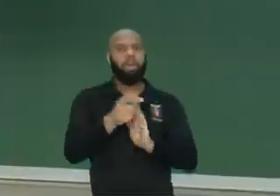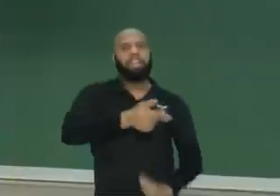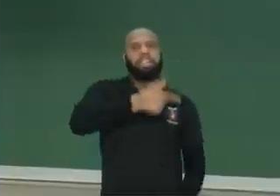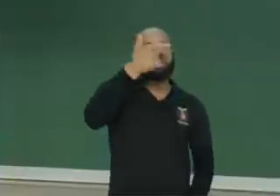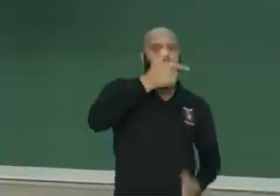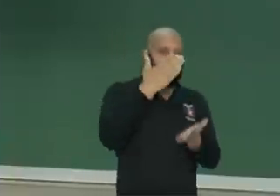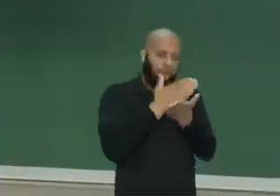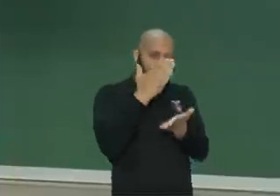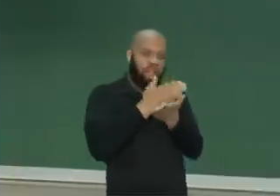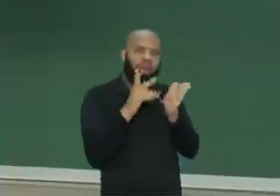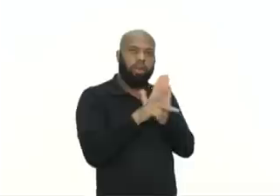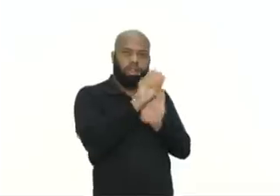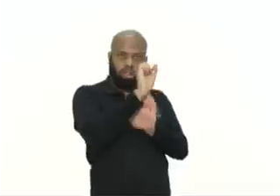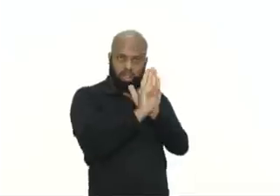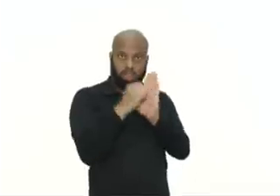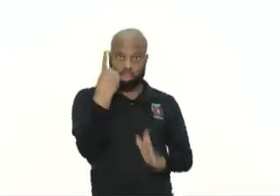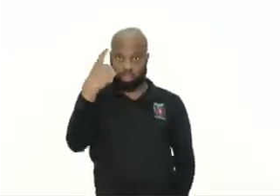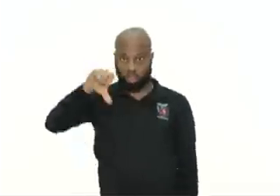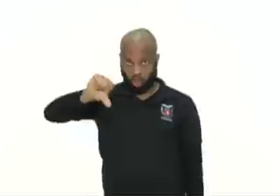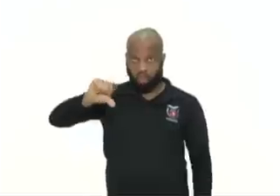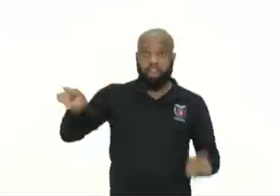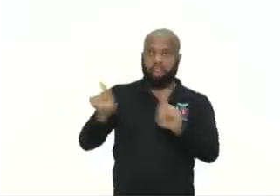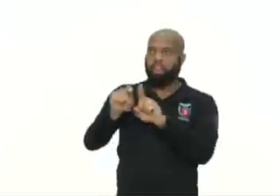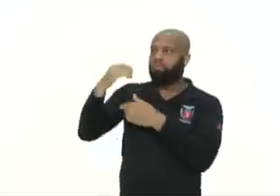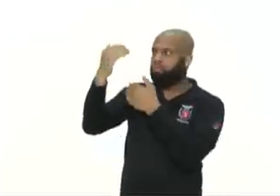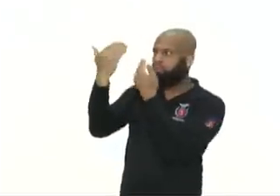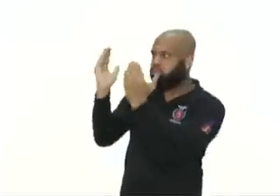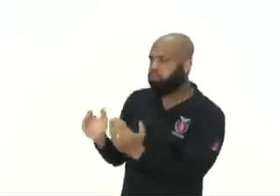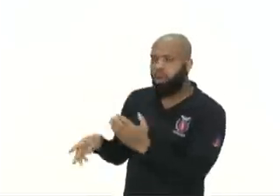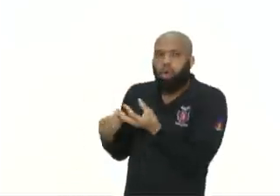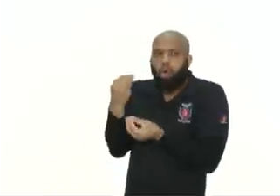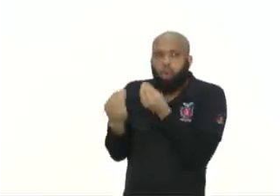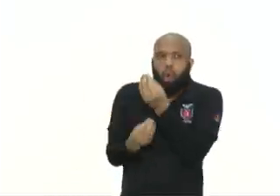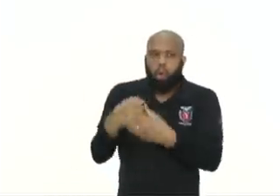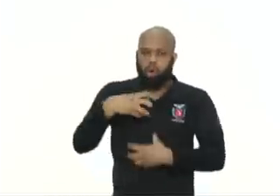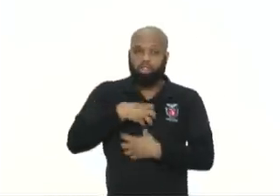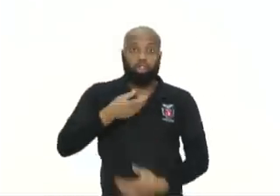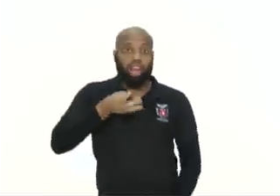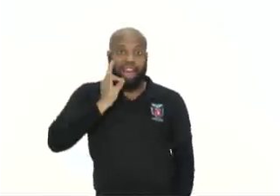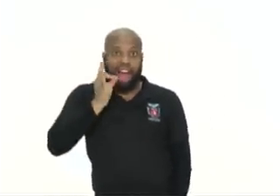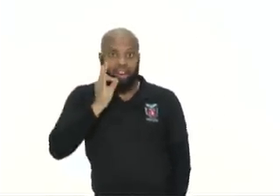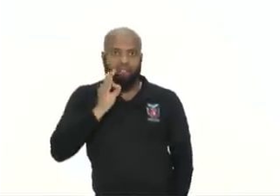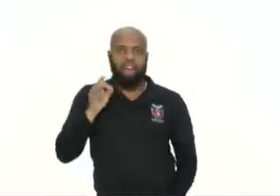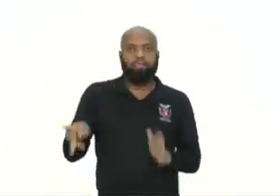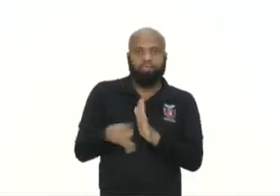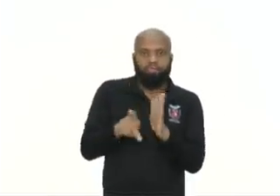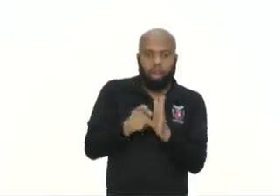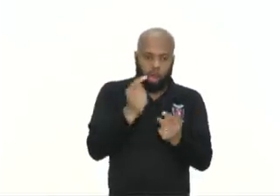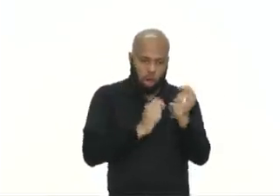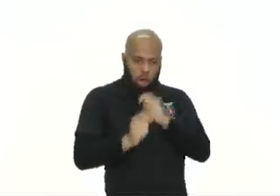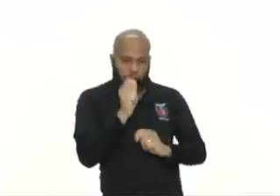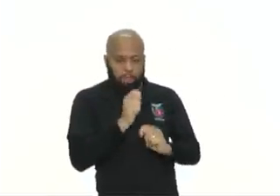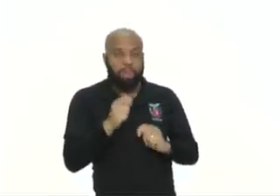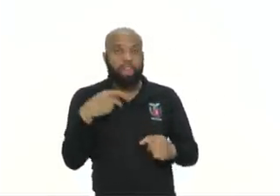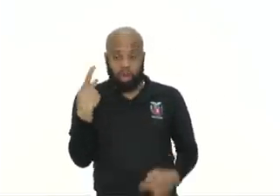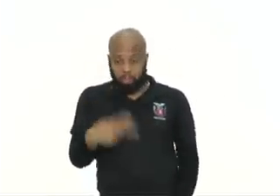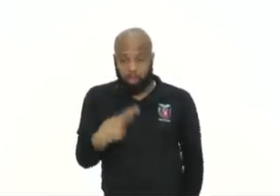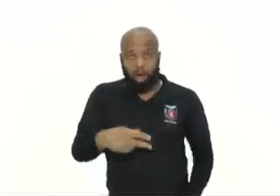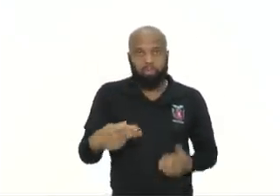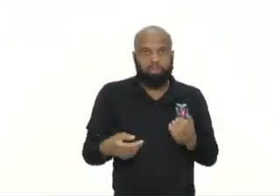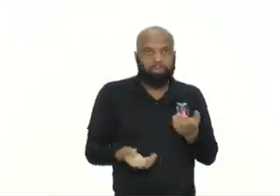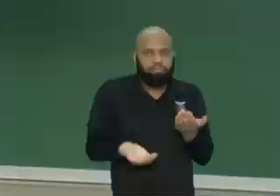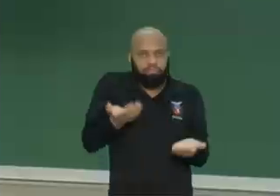do século XIX. Nós analisamos o crescimento da economia cafeeira, o café se tornou o grande produto da nossa